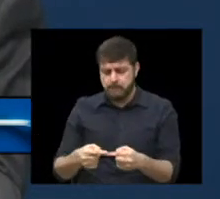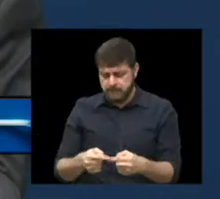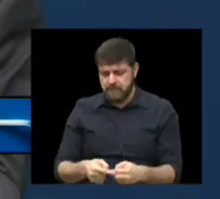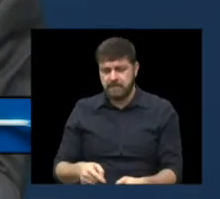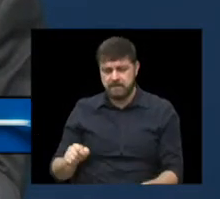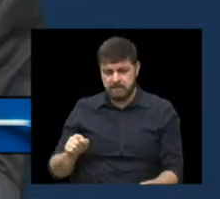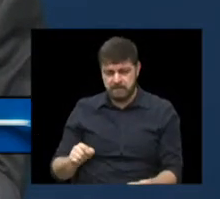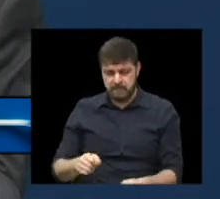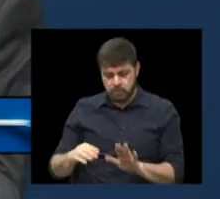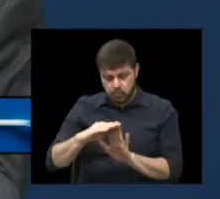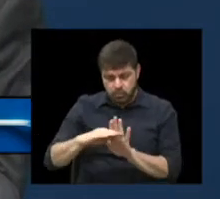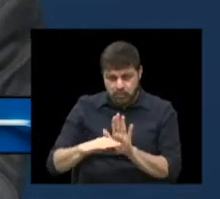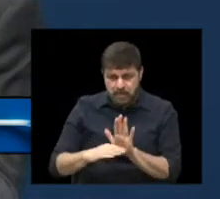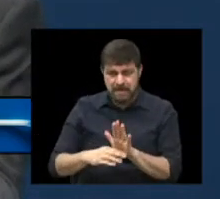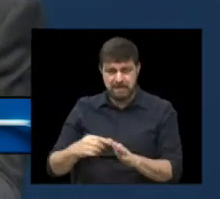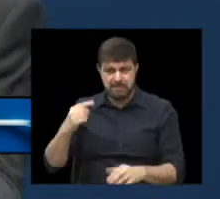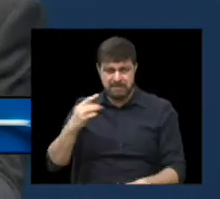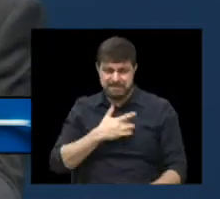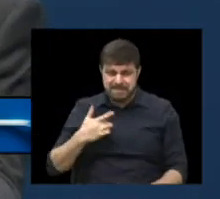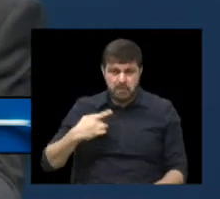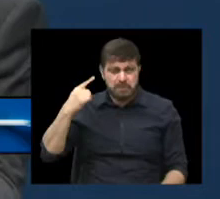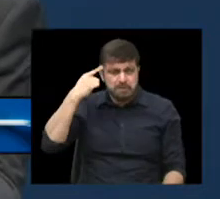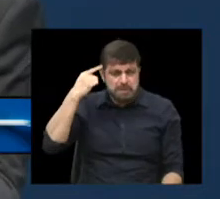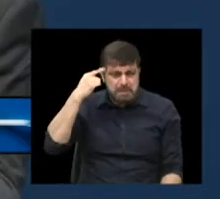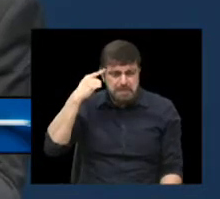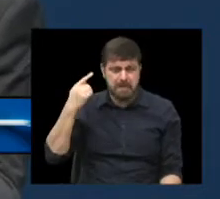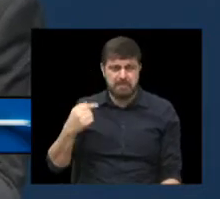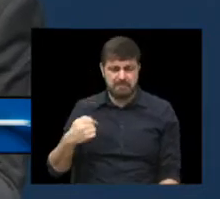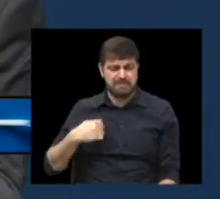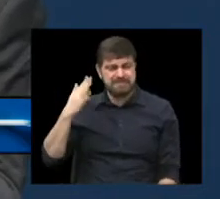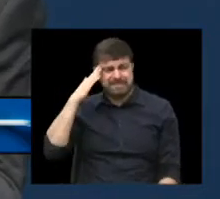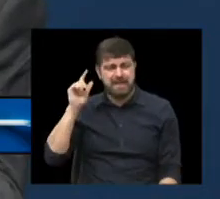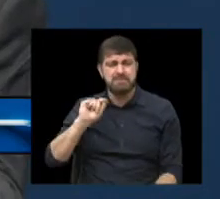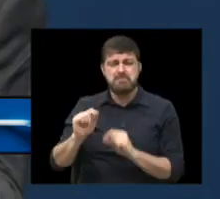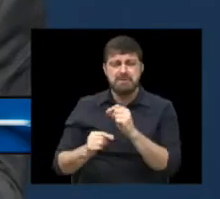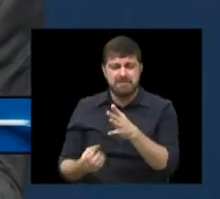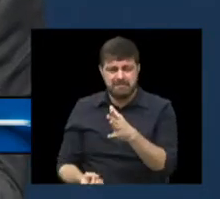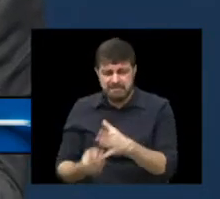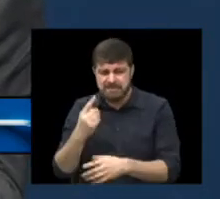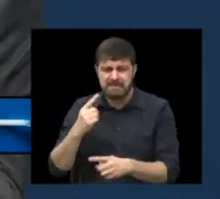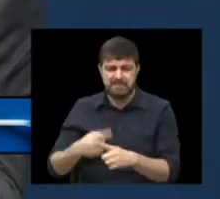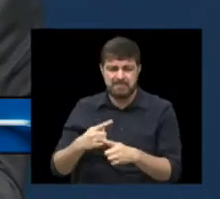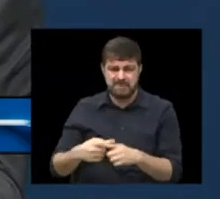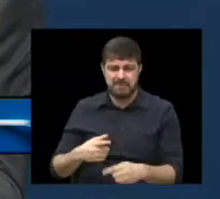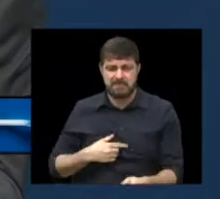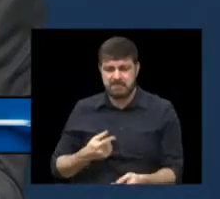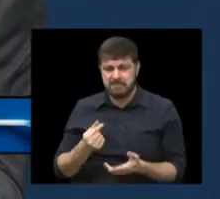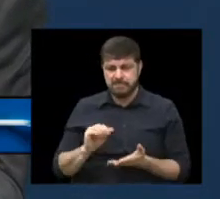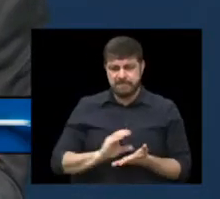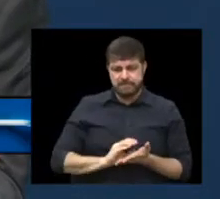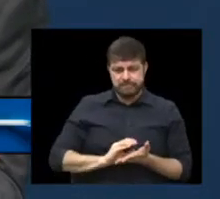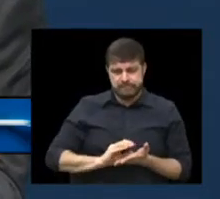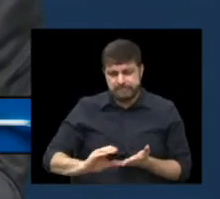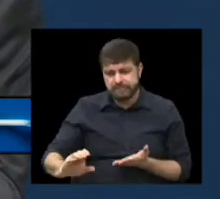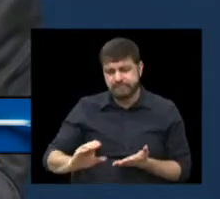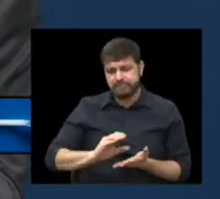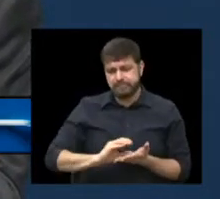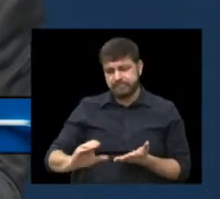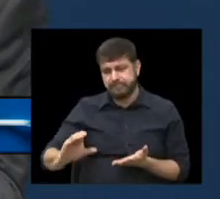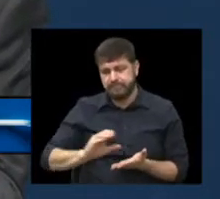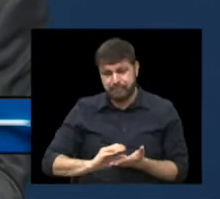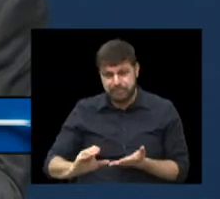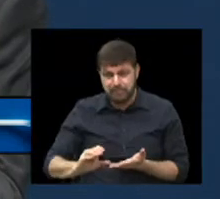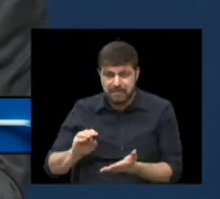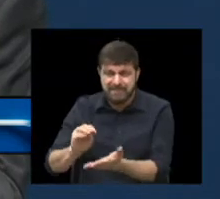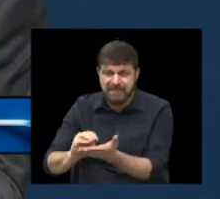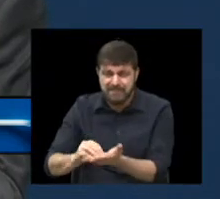prevista dentro da RAPS, e a gente sabe que se isso está acontecendo, é por causa da redução gradual dos repasses do convênio do Cândido Ferreira, né? Um